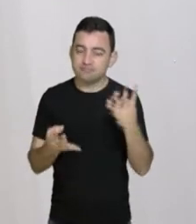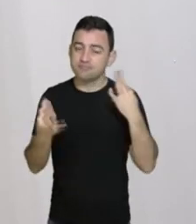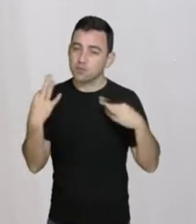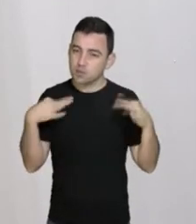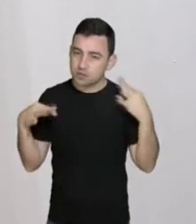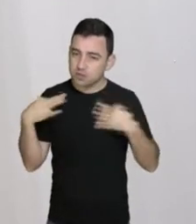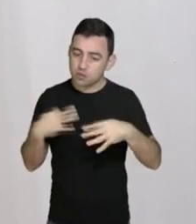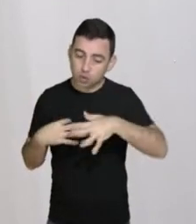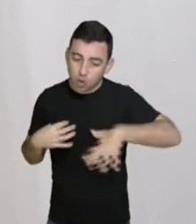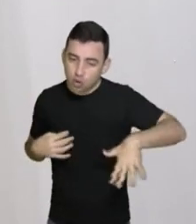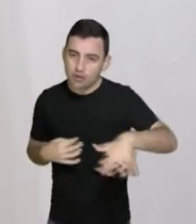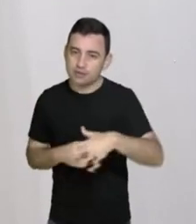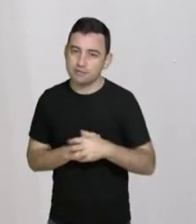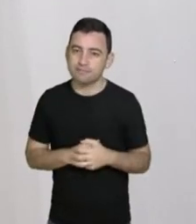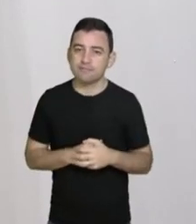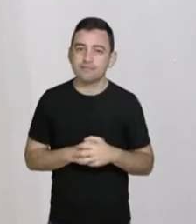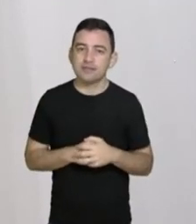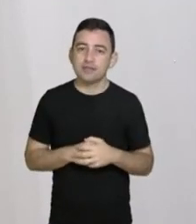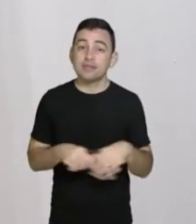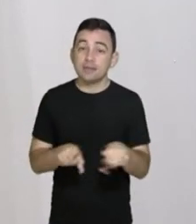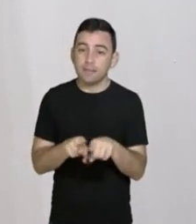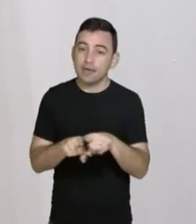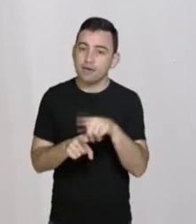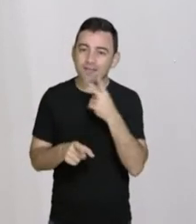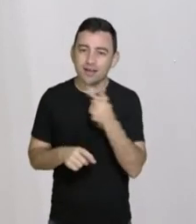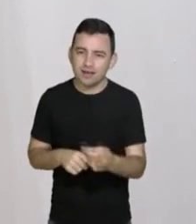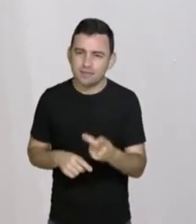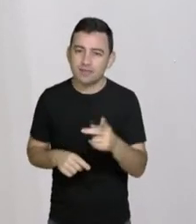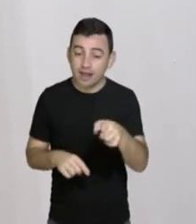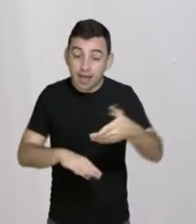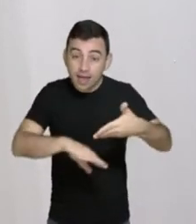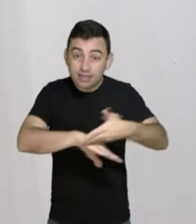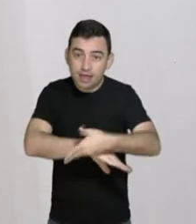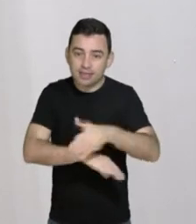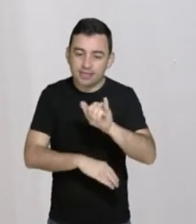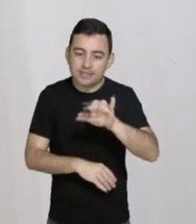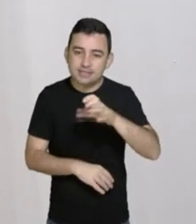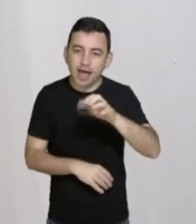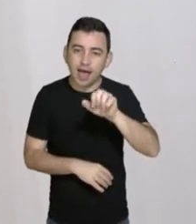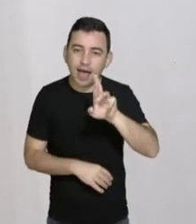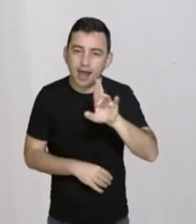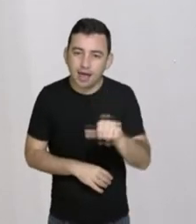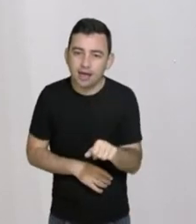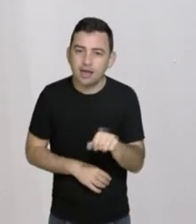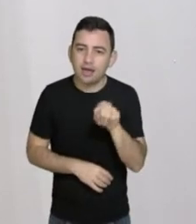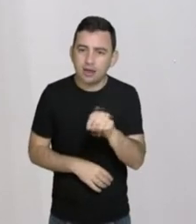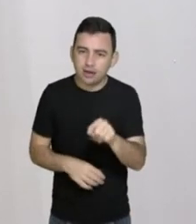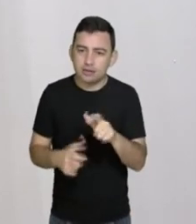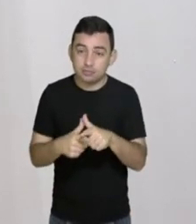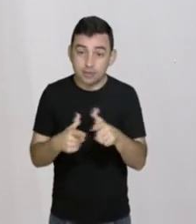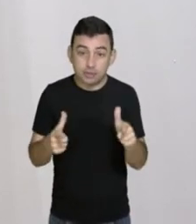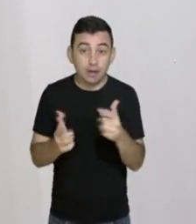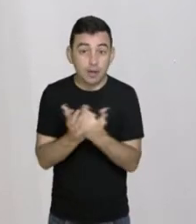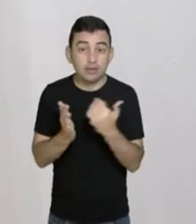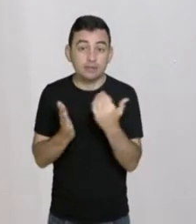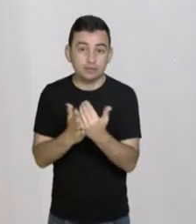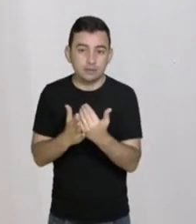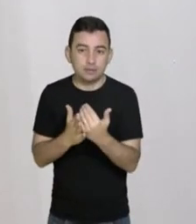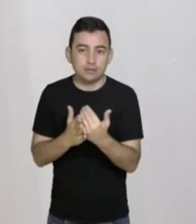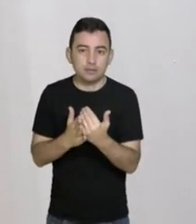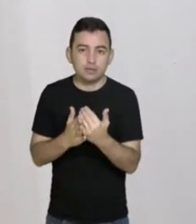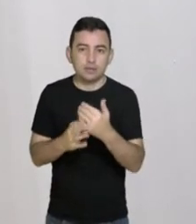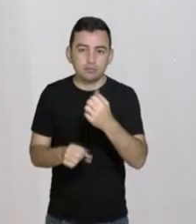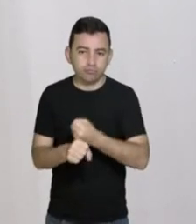região. Cito também a entrada de Sara, expandindo um pouco mais, além das